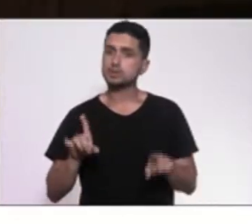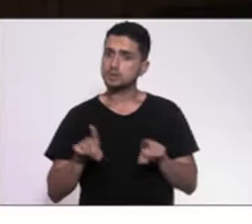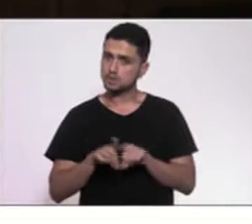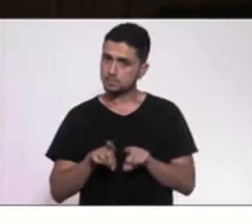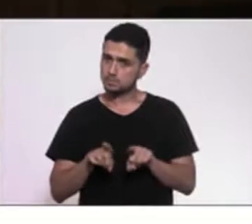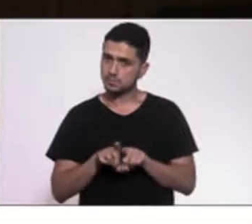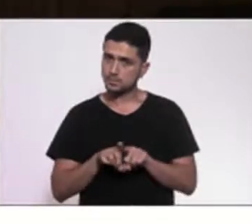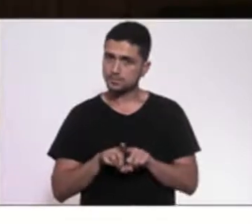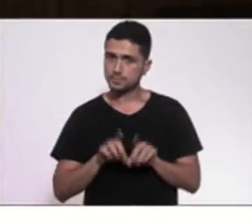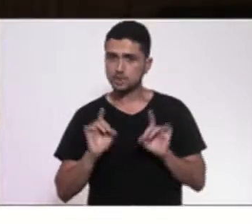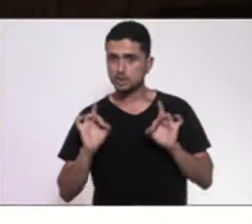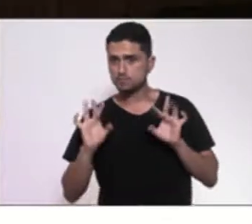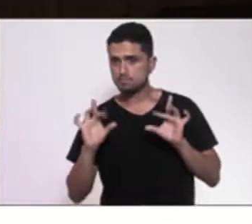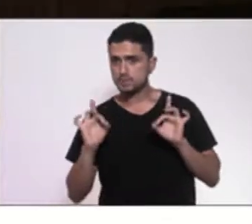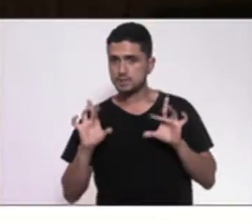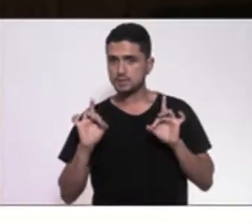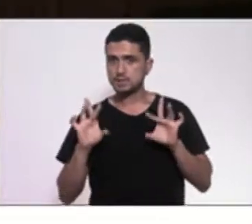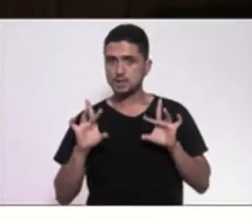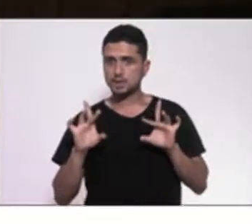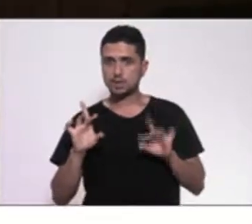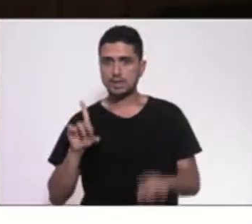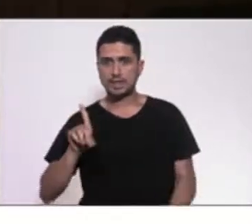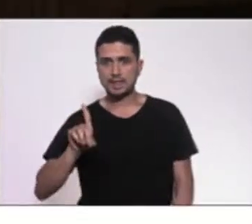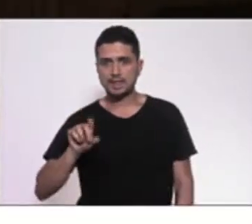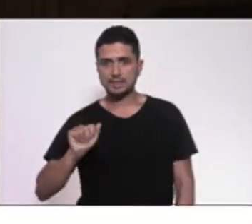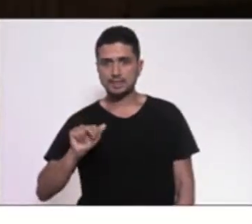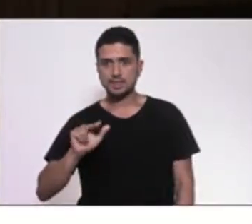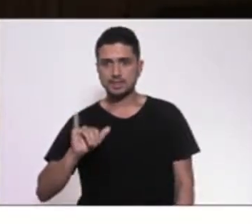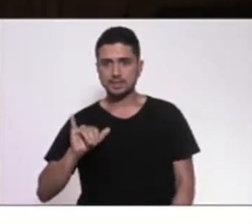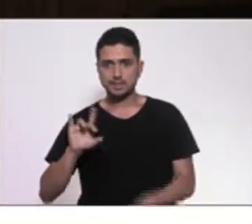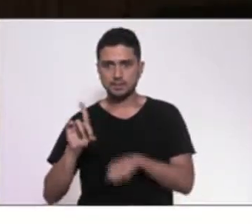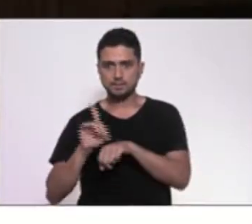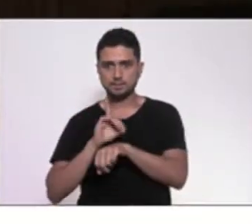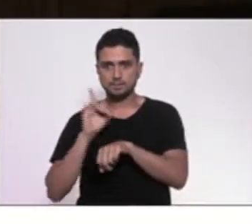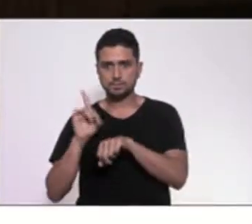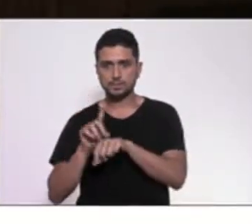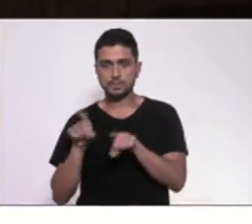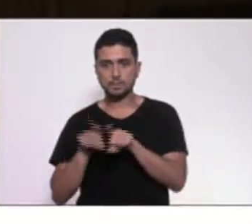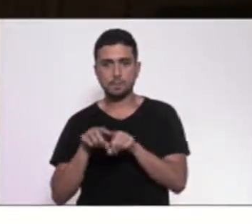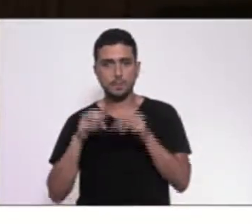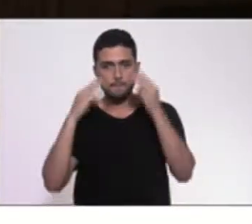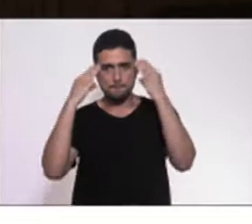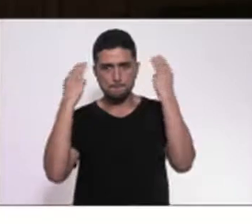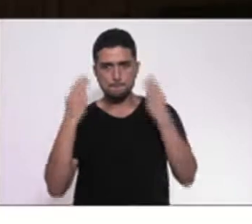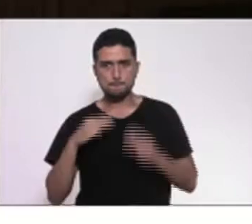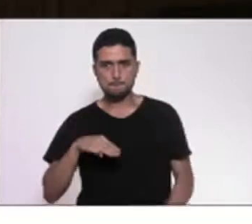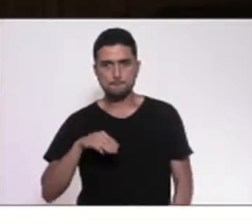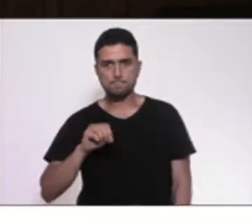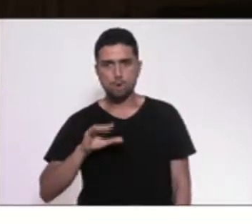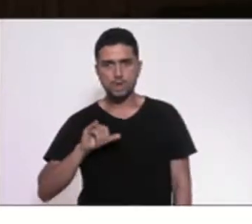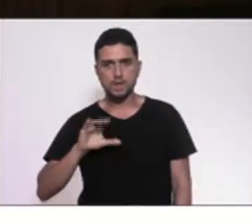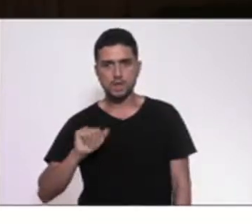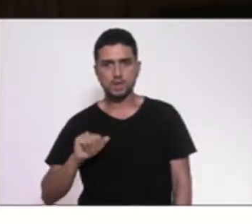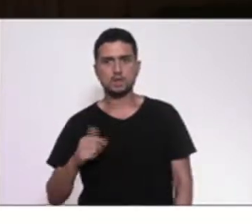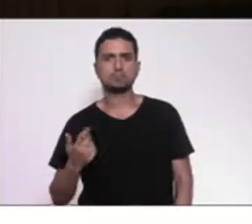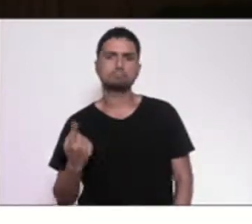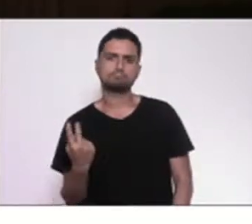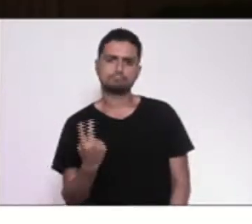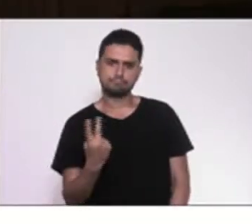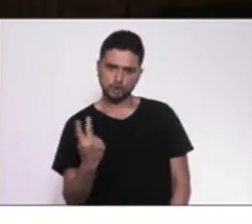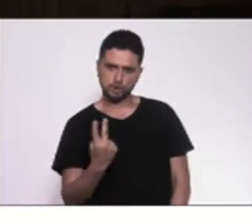especificamente a Dani e a Mônica, em relação